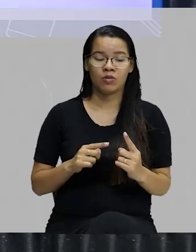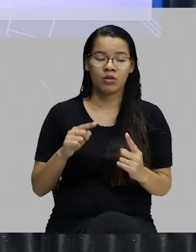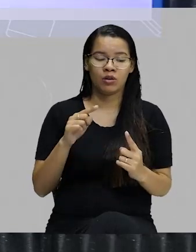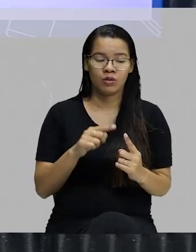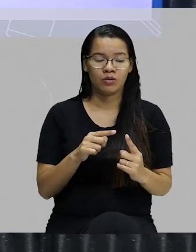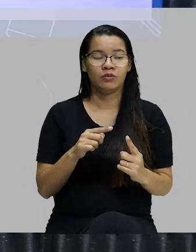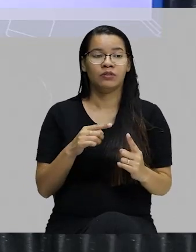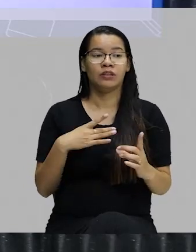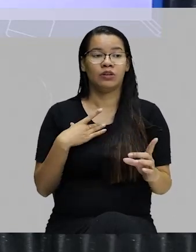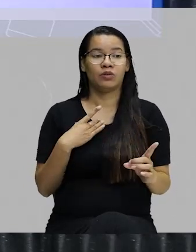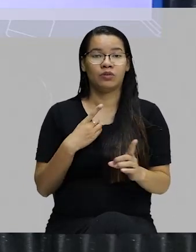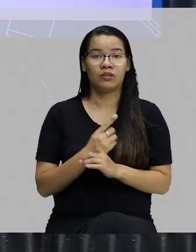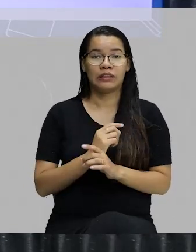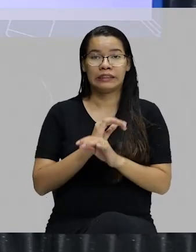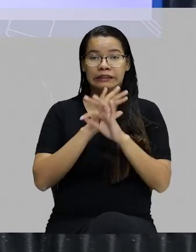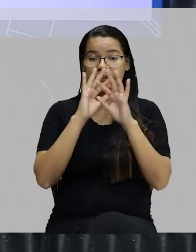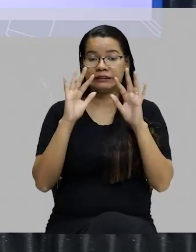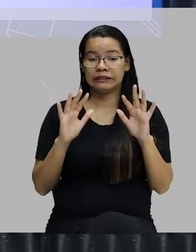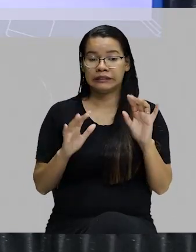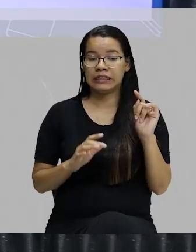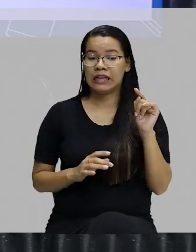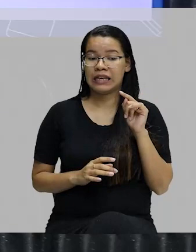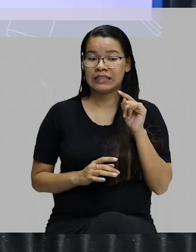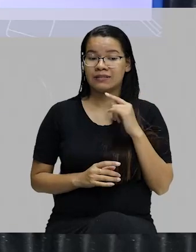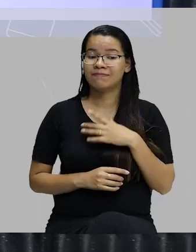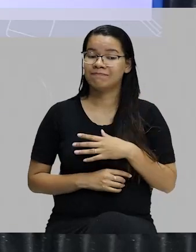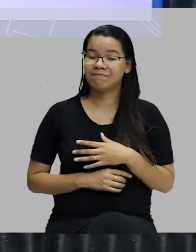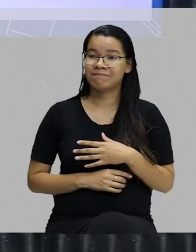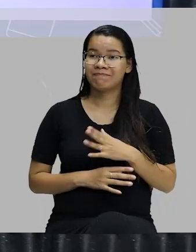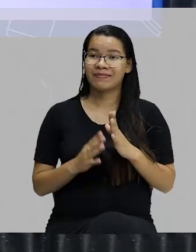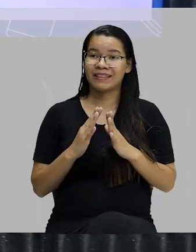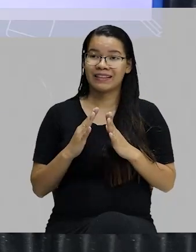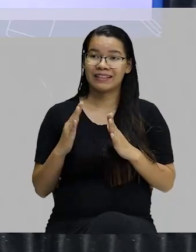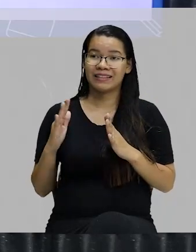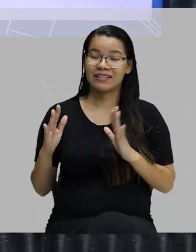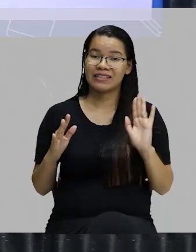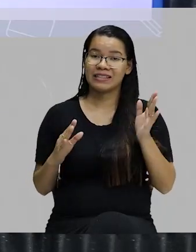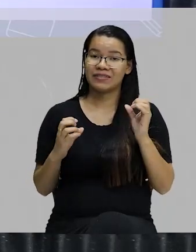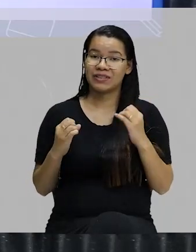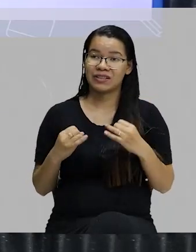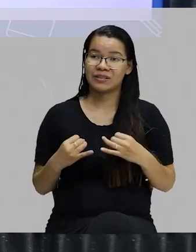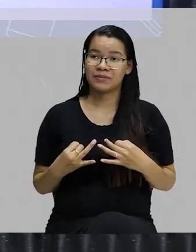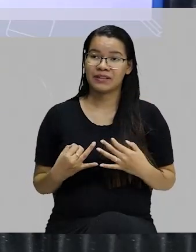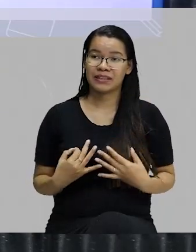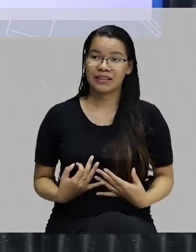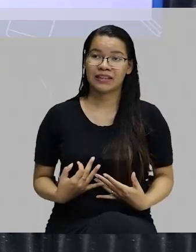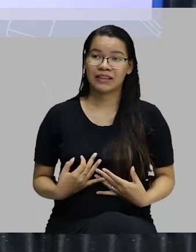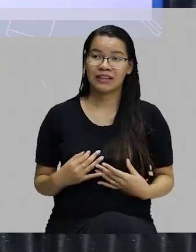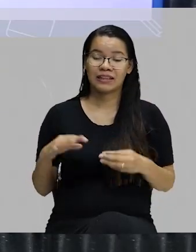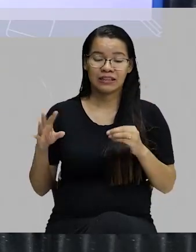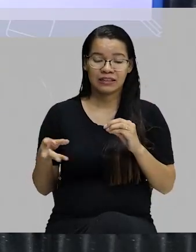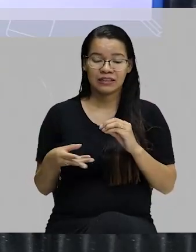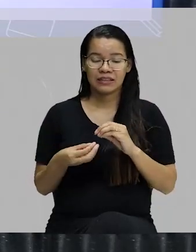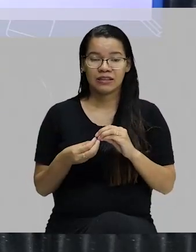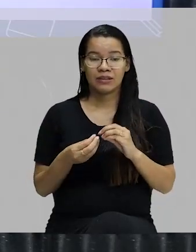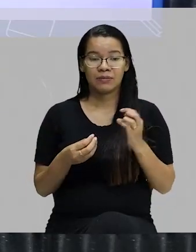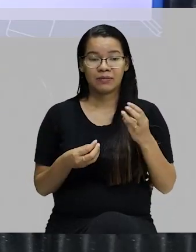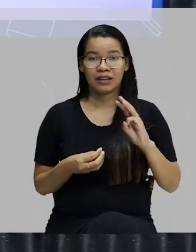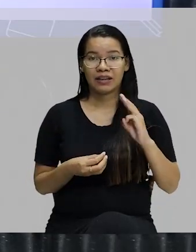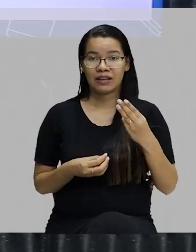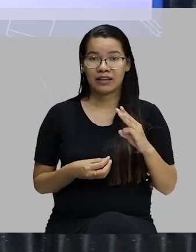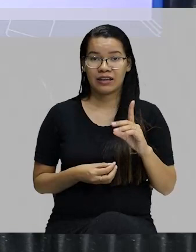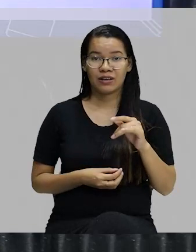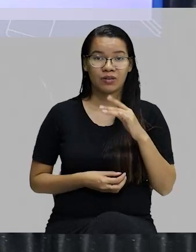descobrir a lógica. Eita, essa sequência aqui eu vou logo te adiantar. É uma sequência dentro da matemática